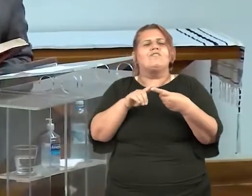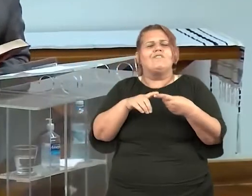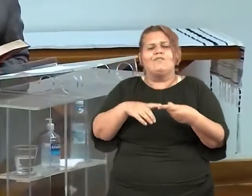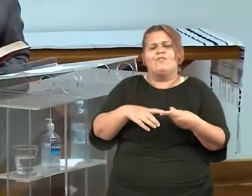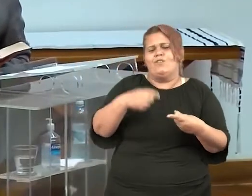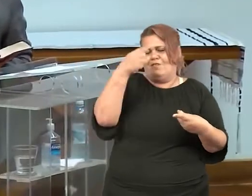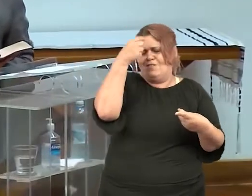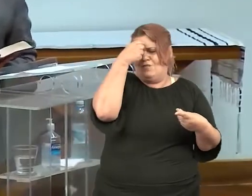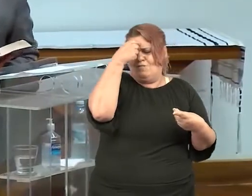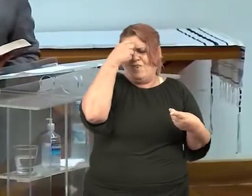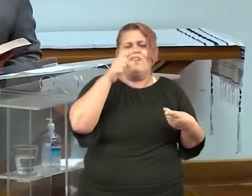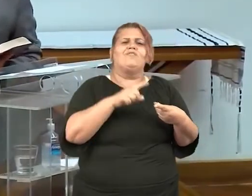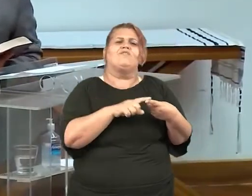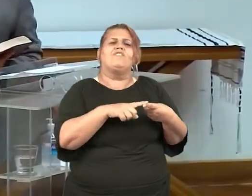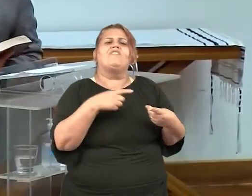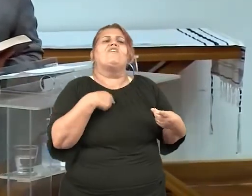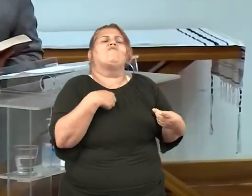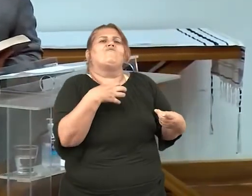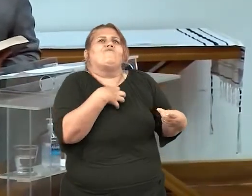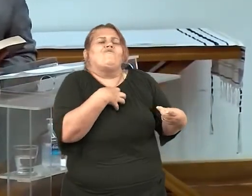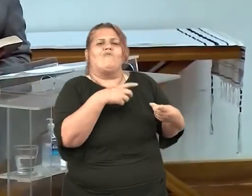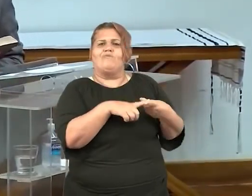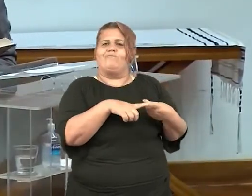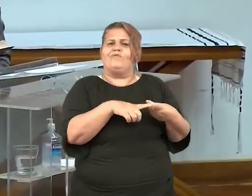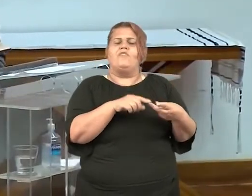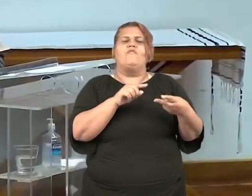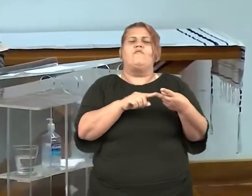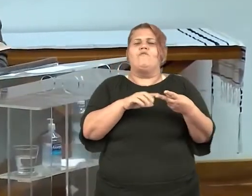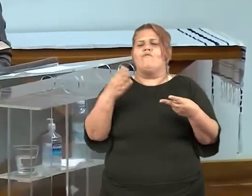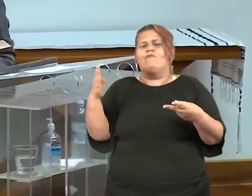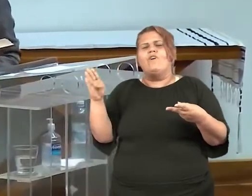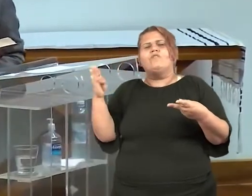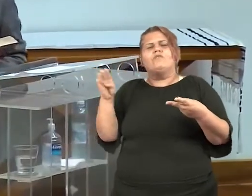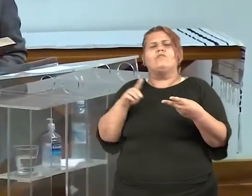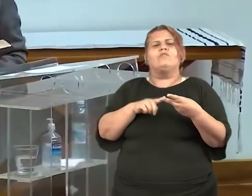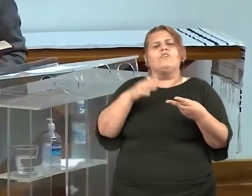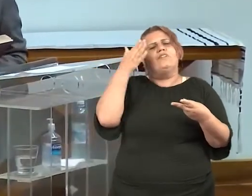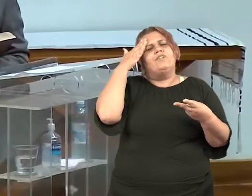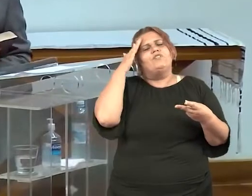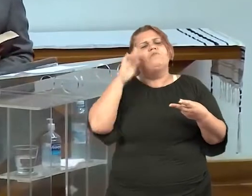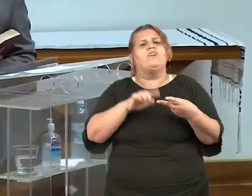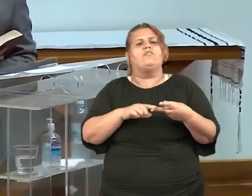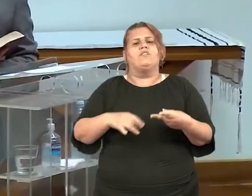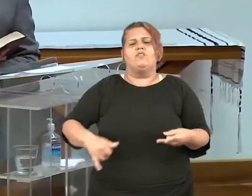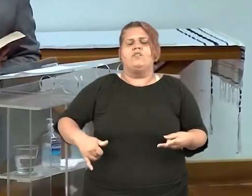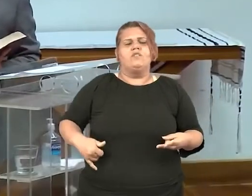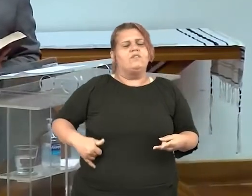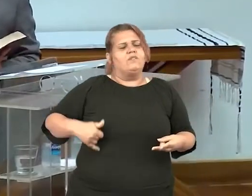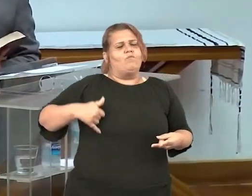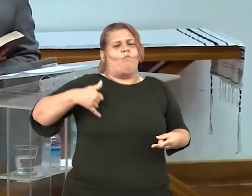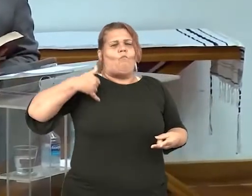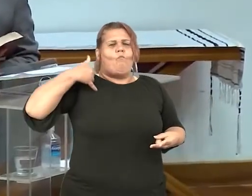quem somos nós, e no falso entendimento das nossas ambições.